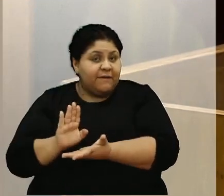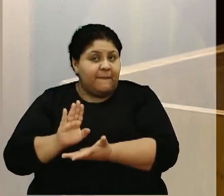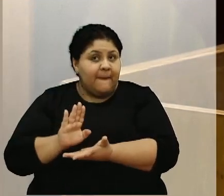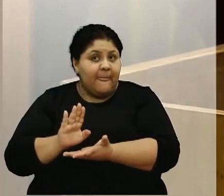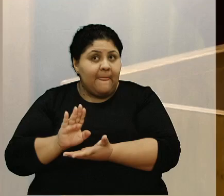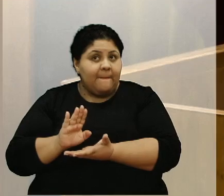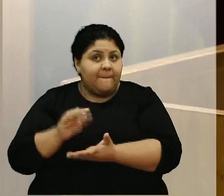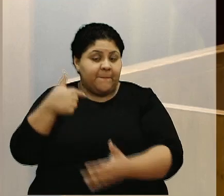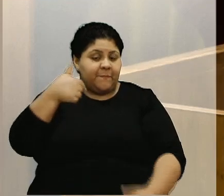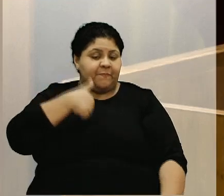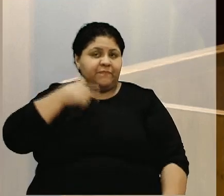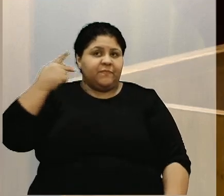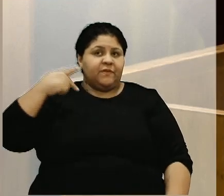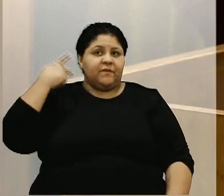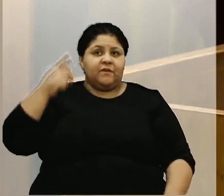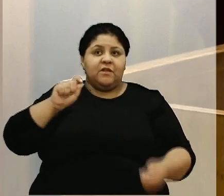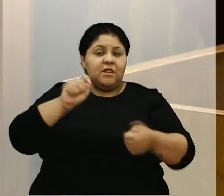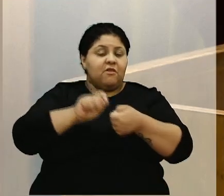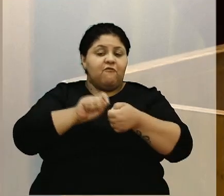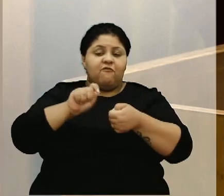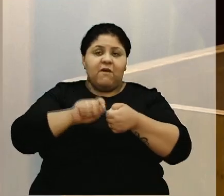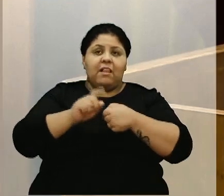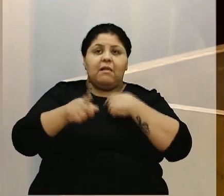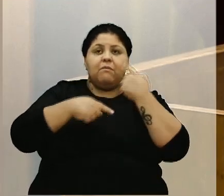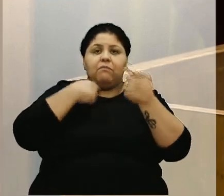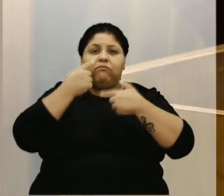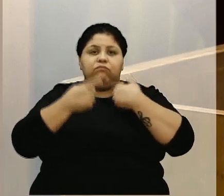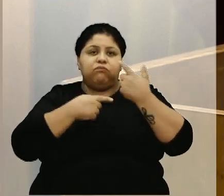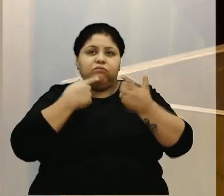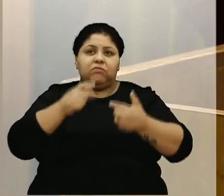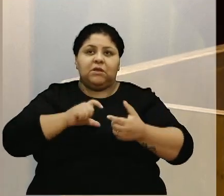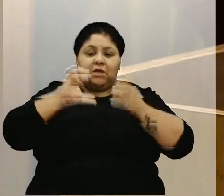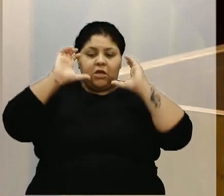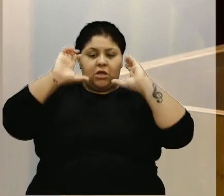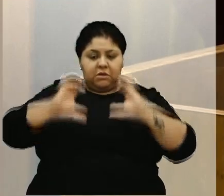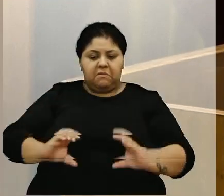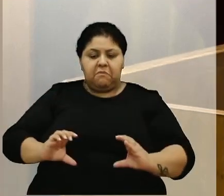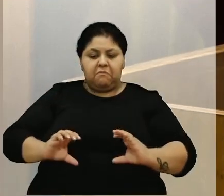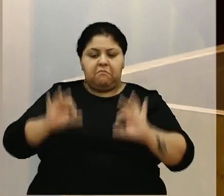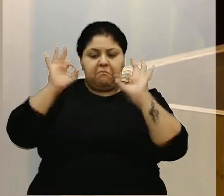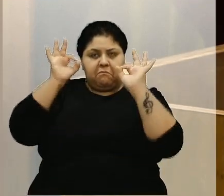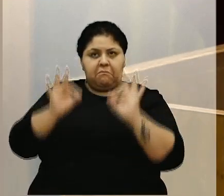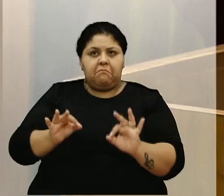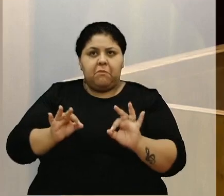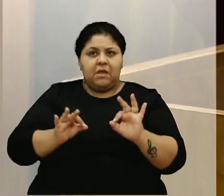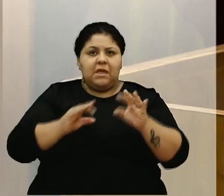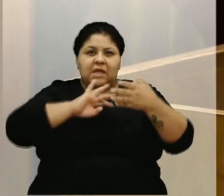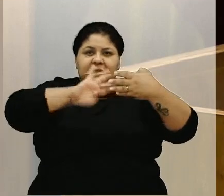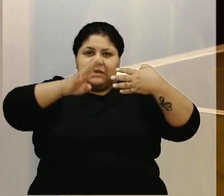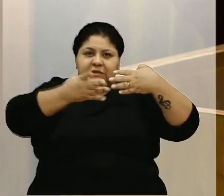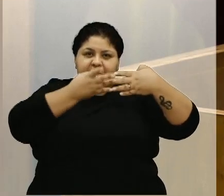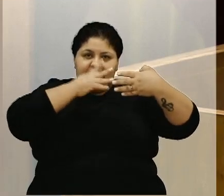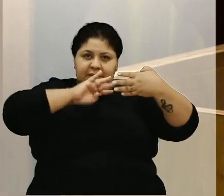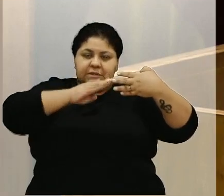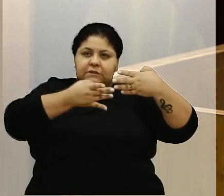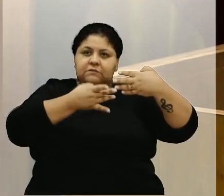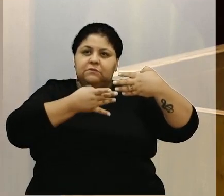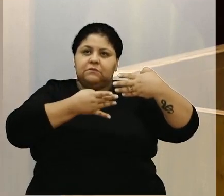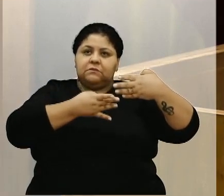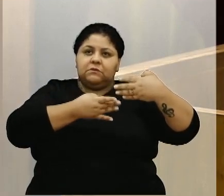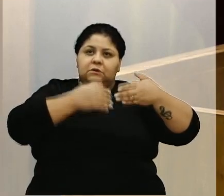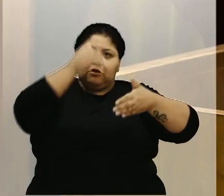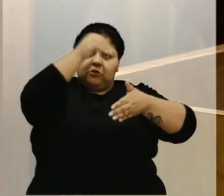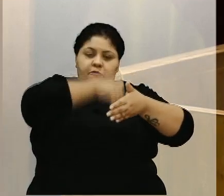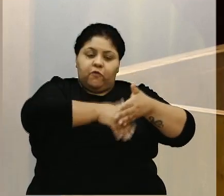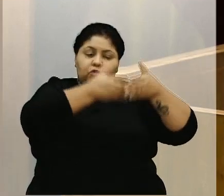Este vereador não faz palco político. Tem o caráter, honestidade e transparência. Voto